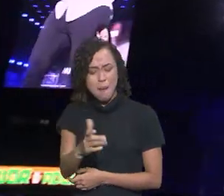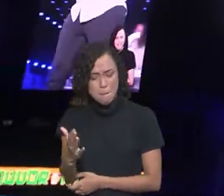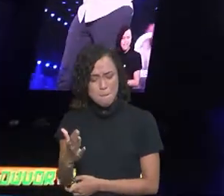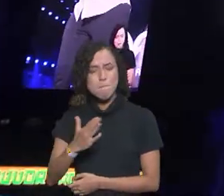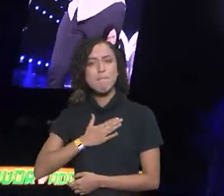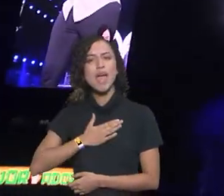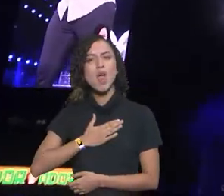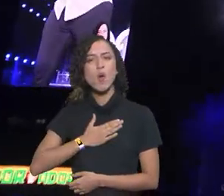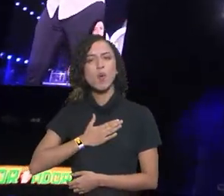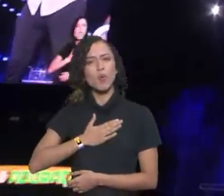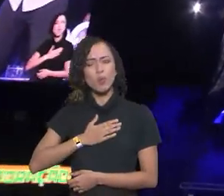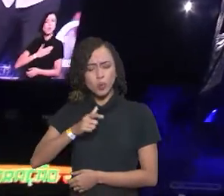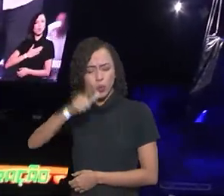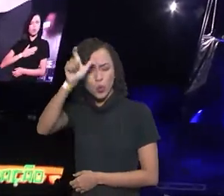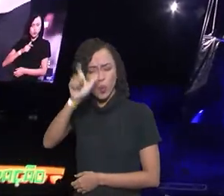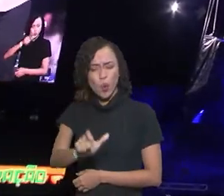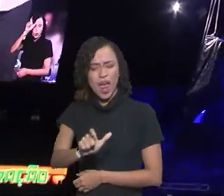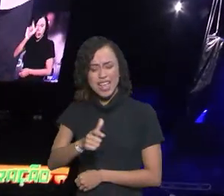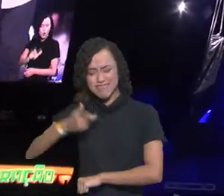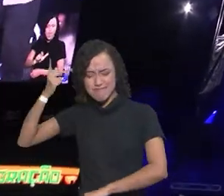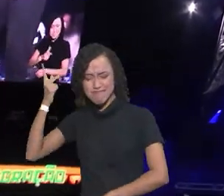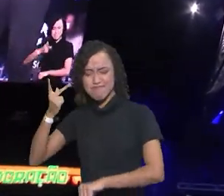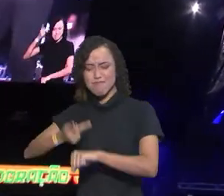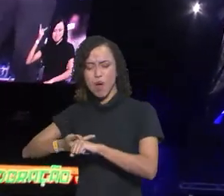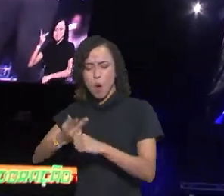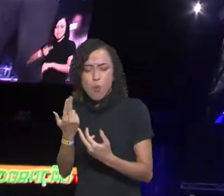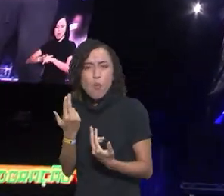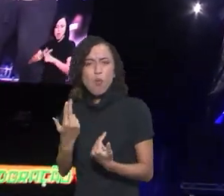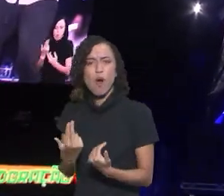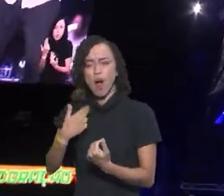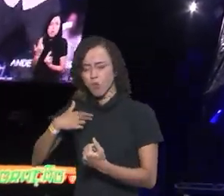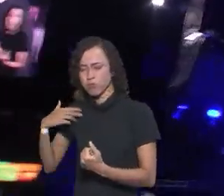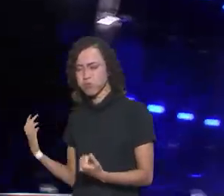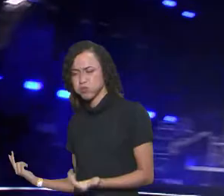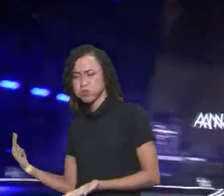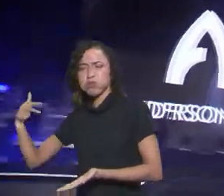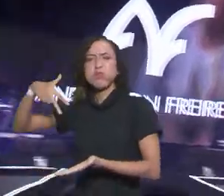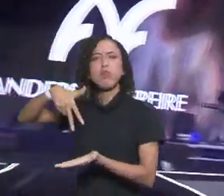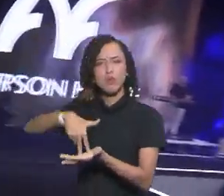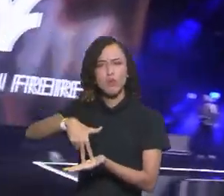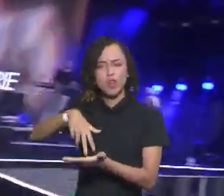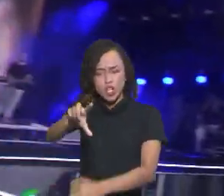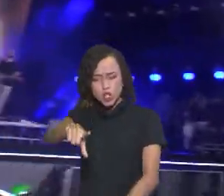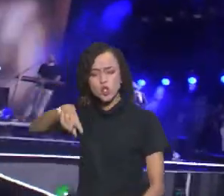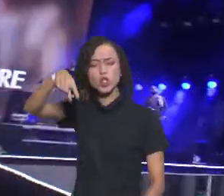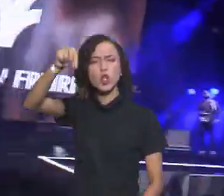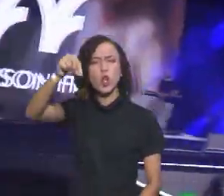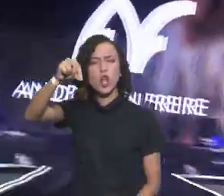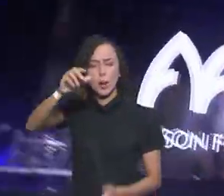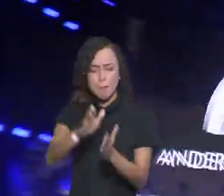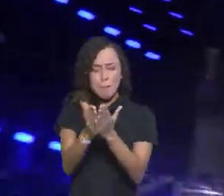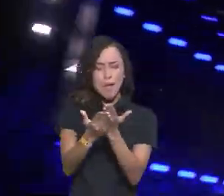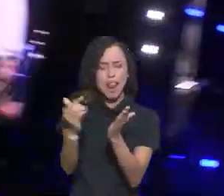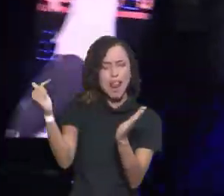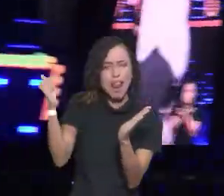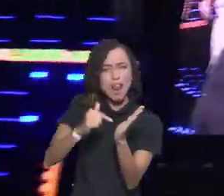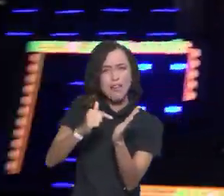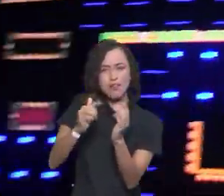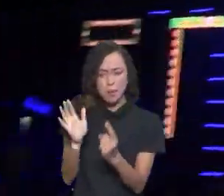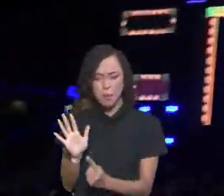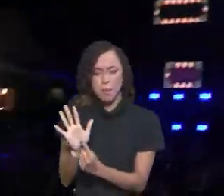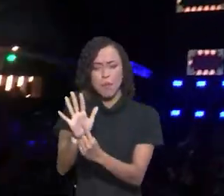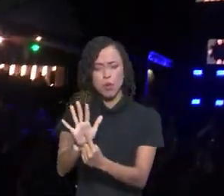é Pedro e sobre essa pernas sobre a rocha sobre a palavra